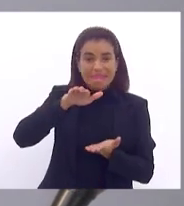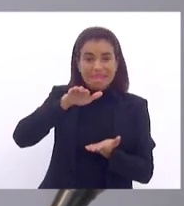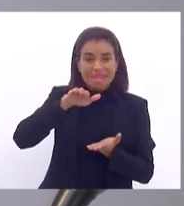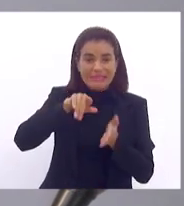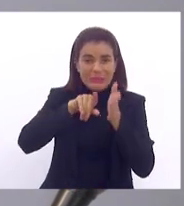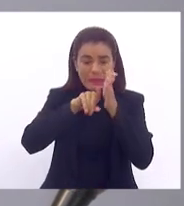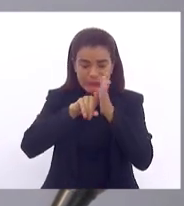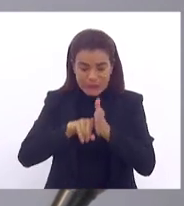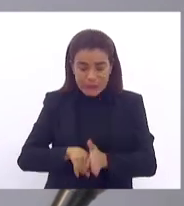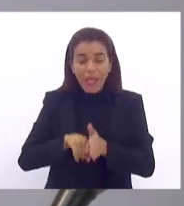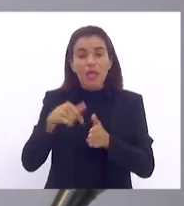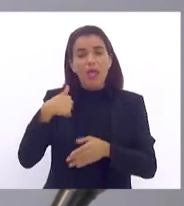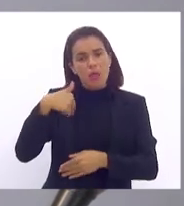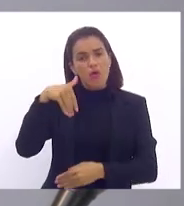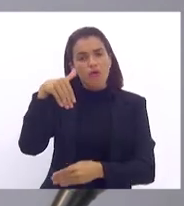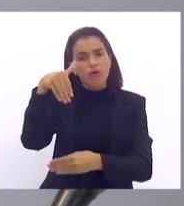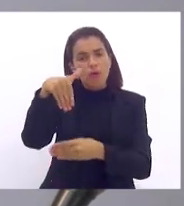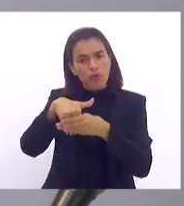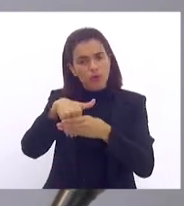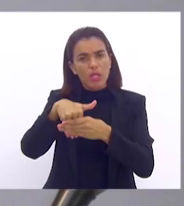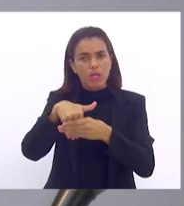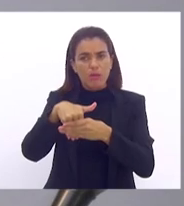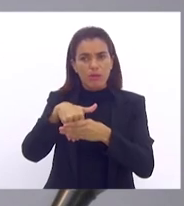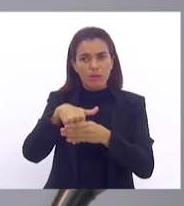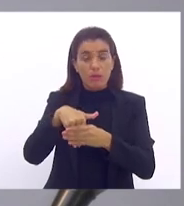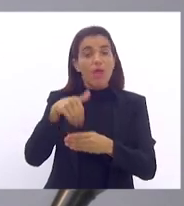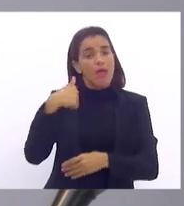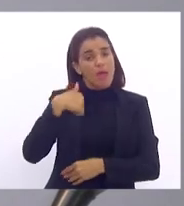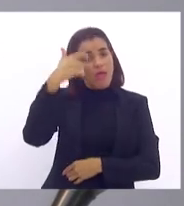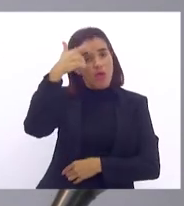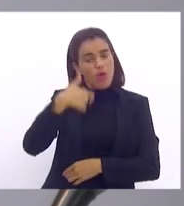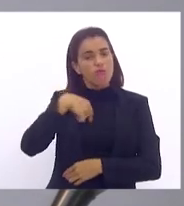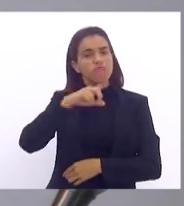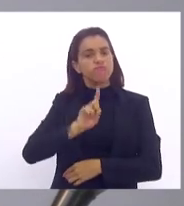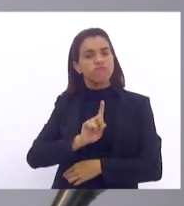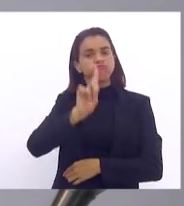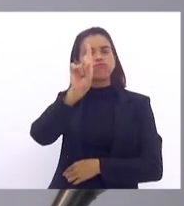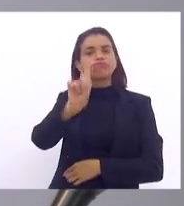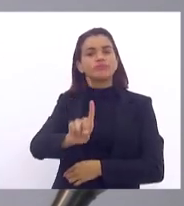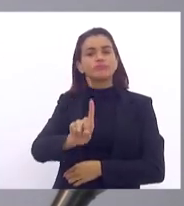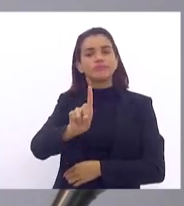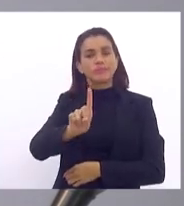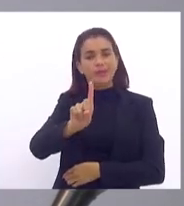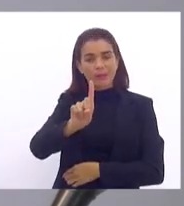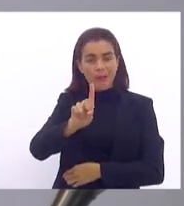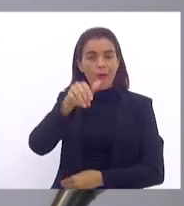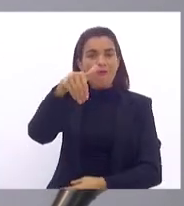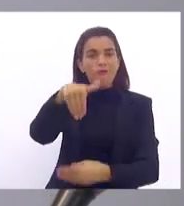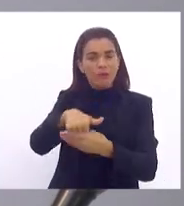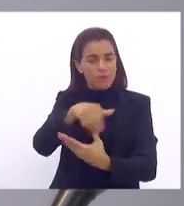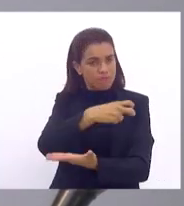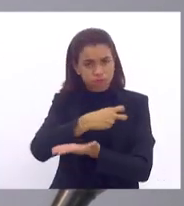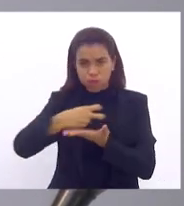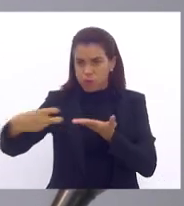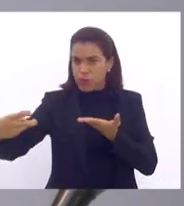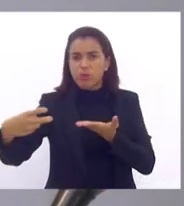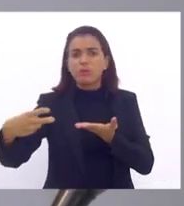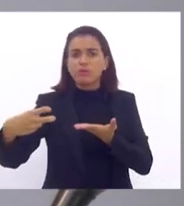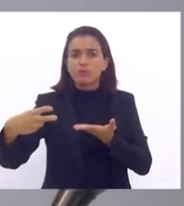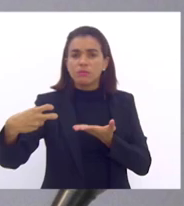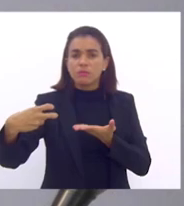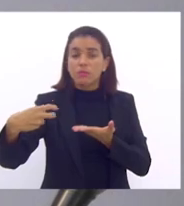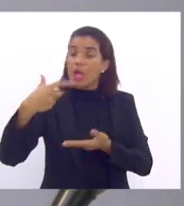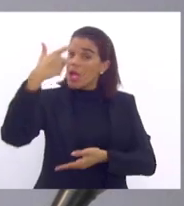e eu votei como corregedor que vai à mesa né que pela perda do mandato como